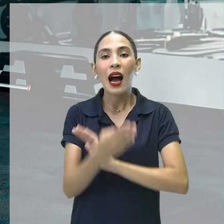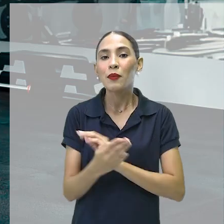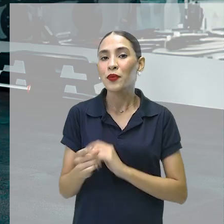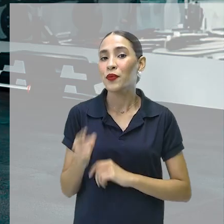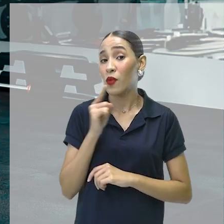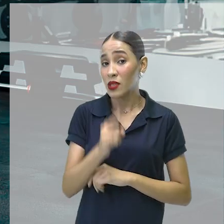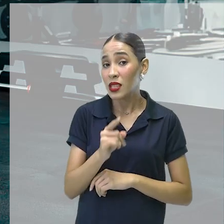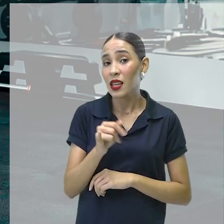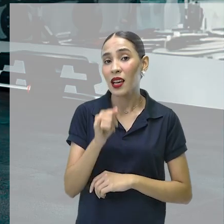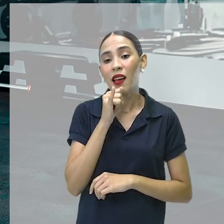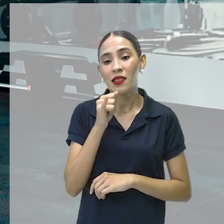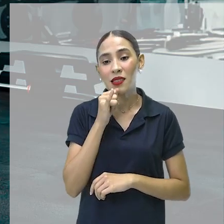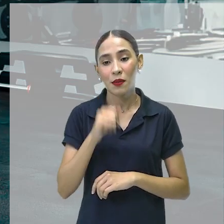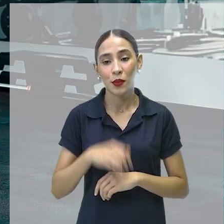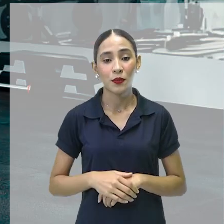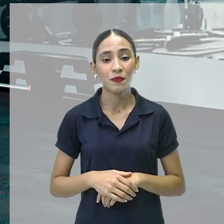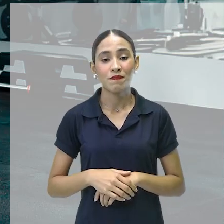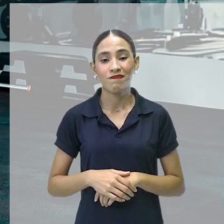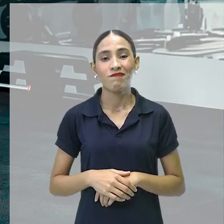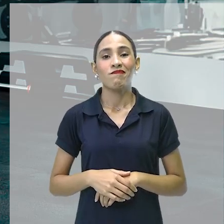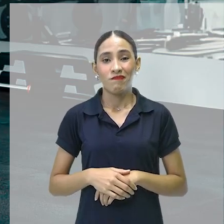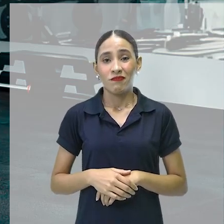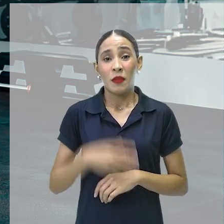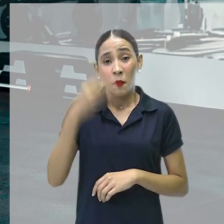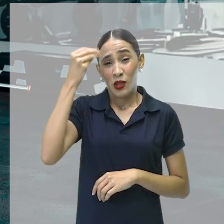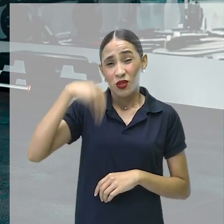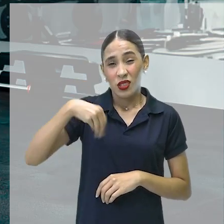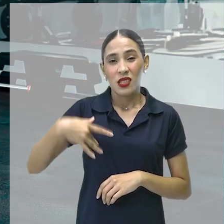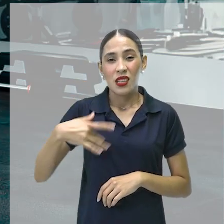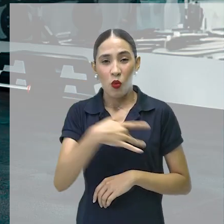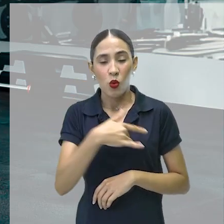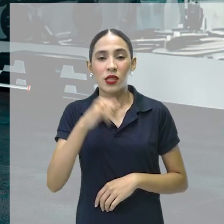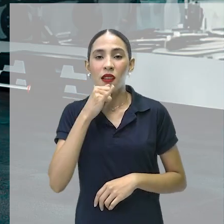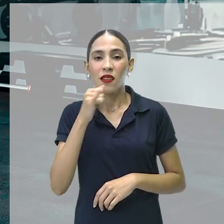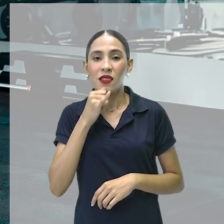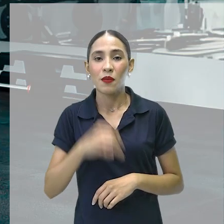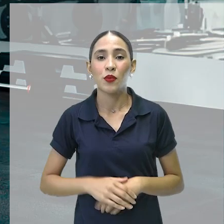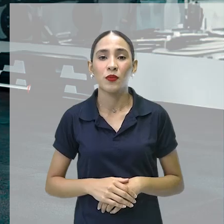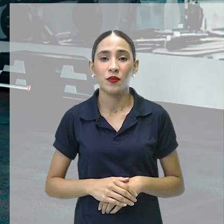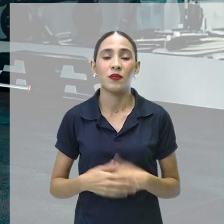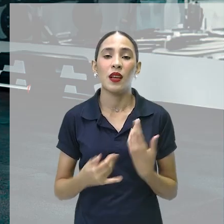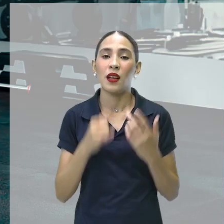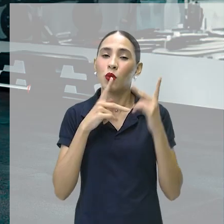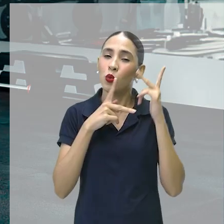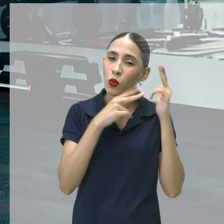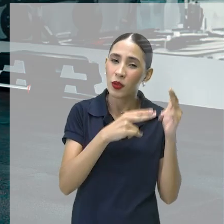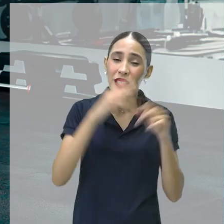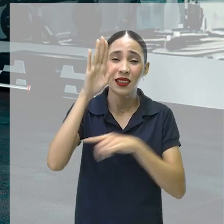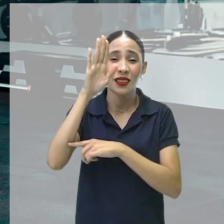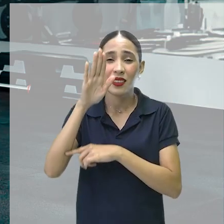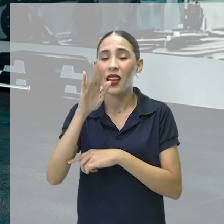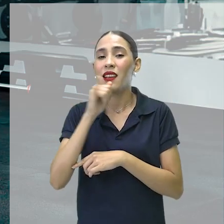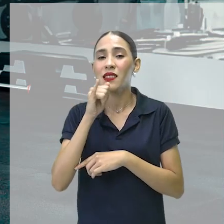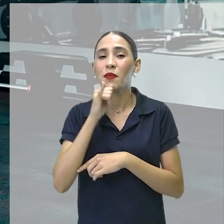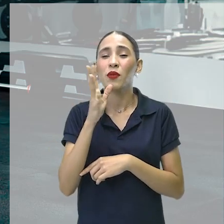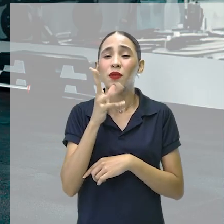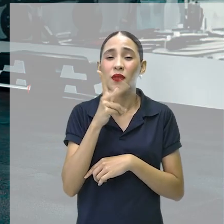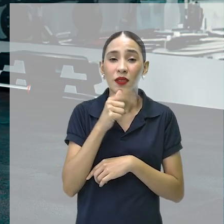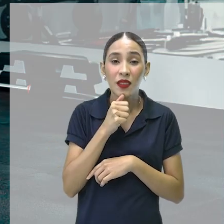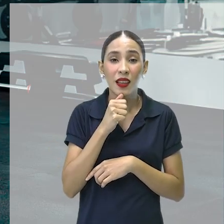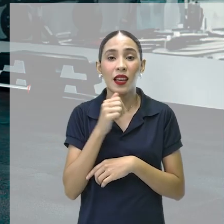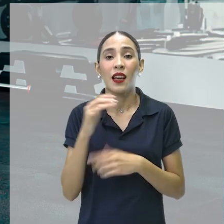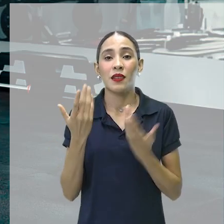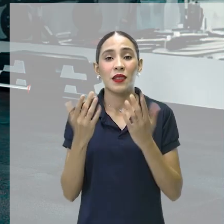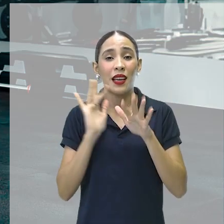que você prejudicam a sua saúde, como dormir tarde, né, ficar muito tempo nas